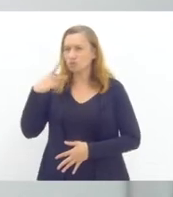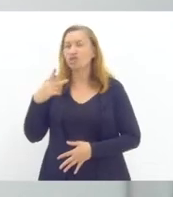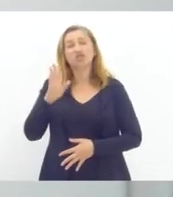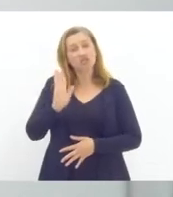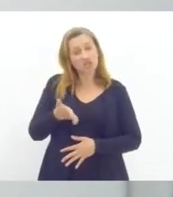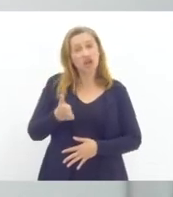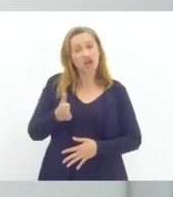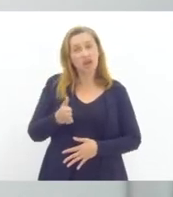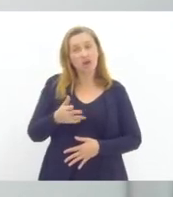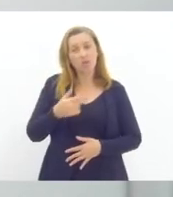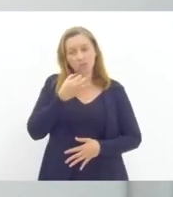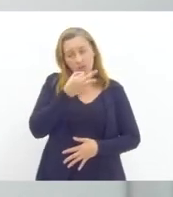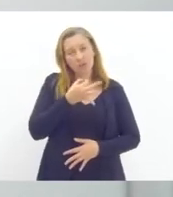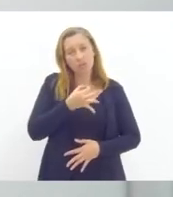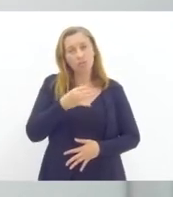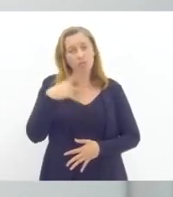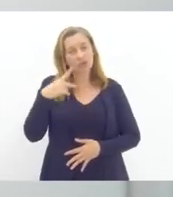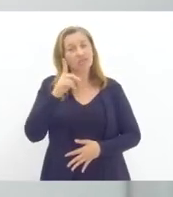posição política